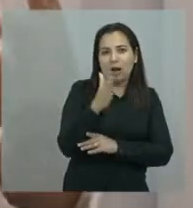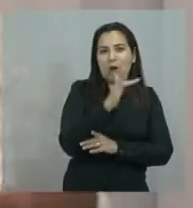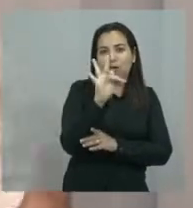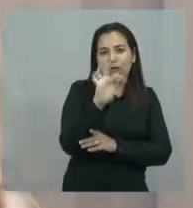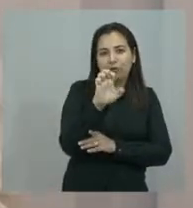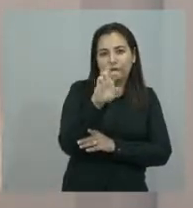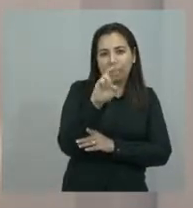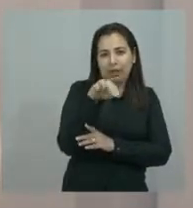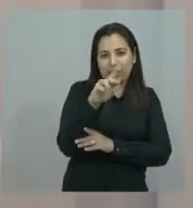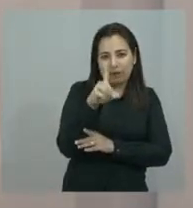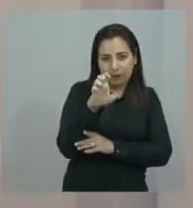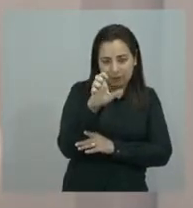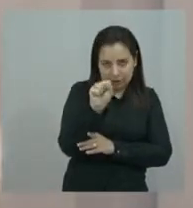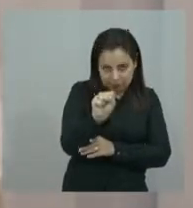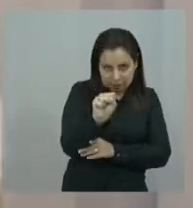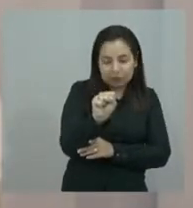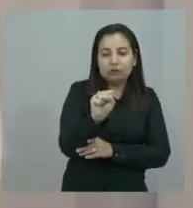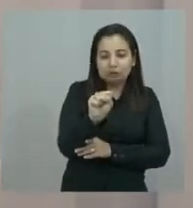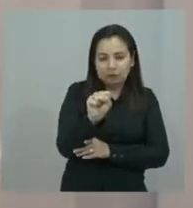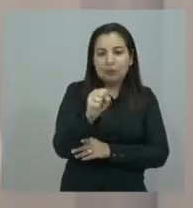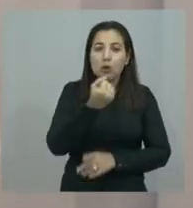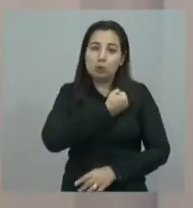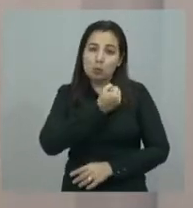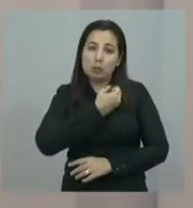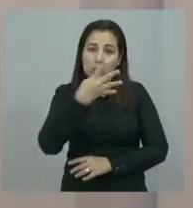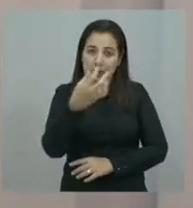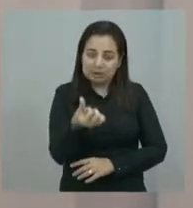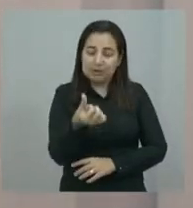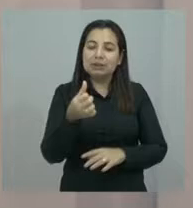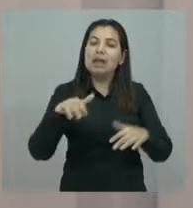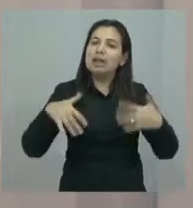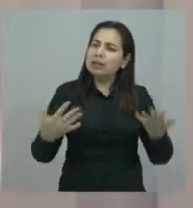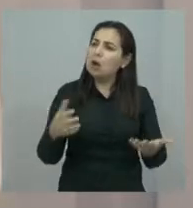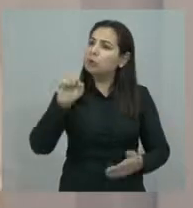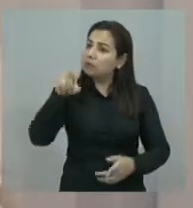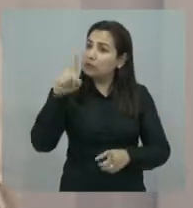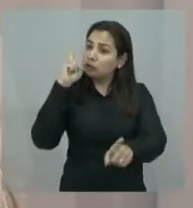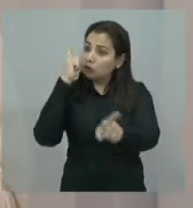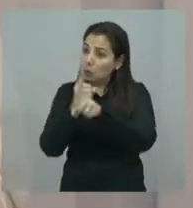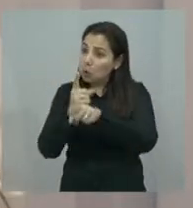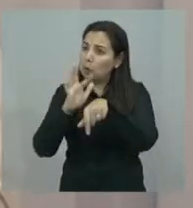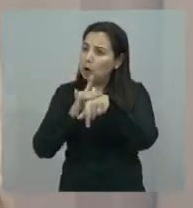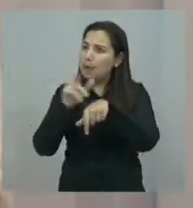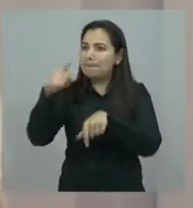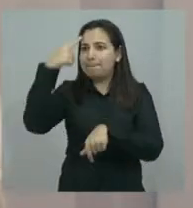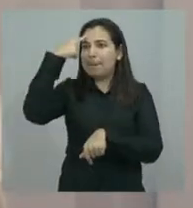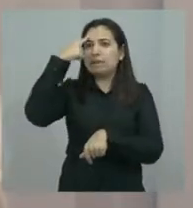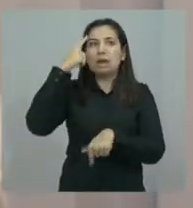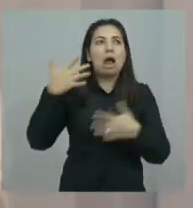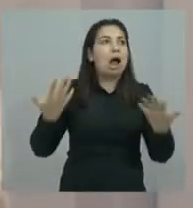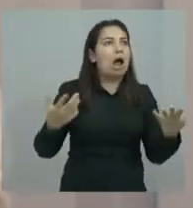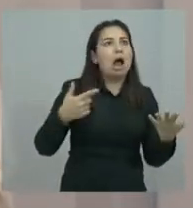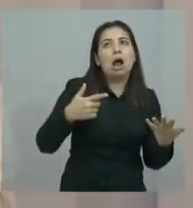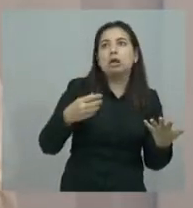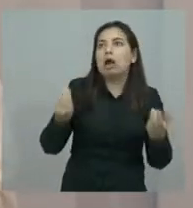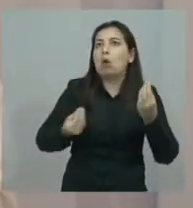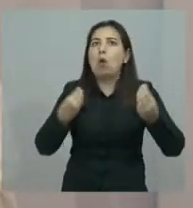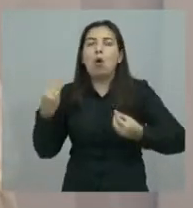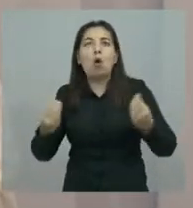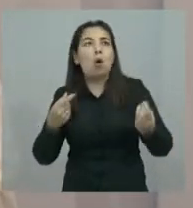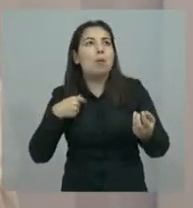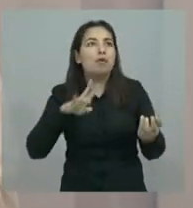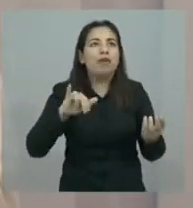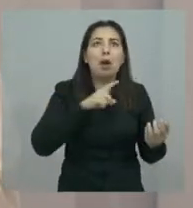agora descobriram a infelicidade de cruzar com HIV, saiba que isso não é o fim do mundo. Hoje os recursos são